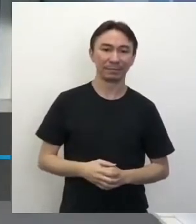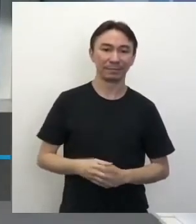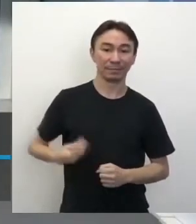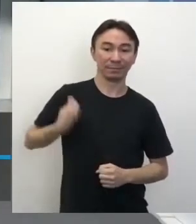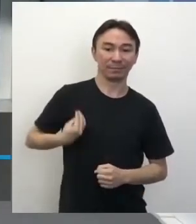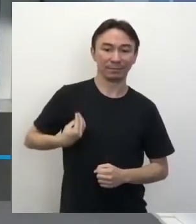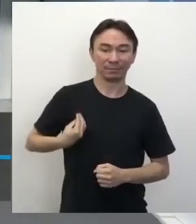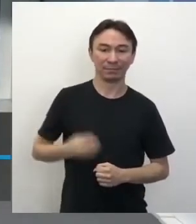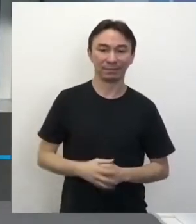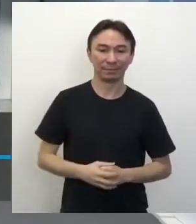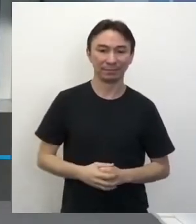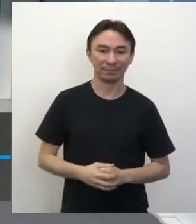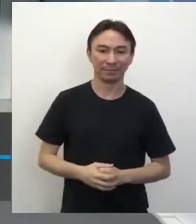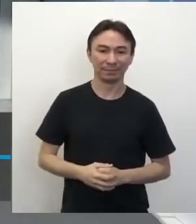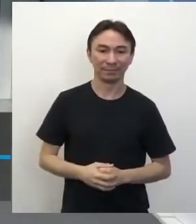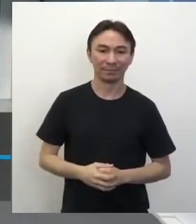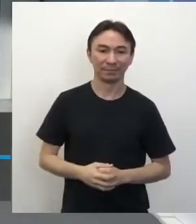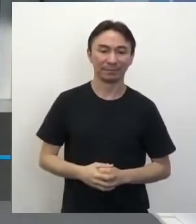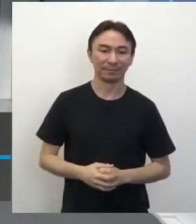Vivo.